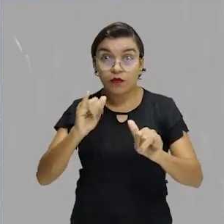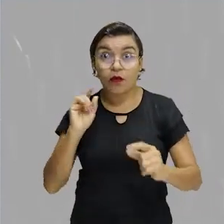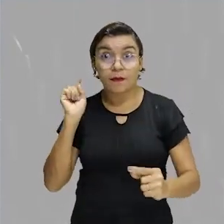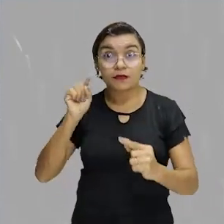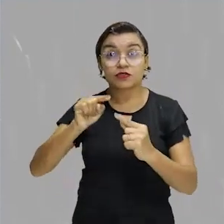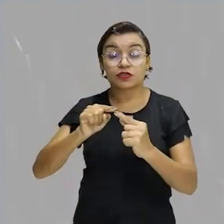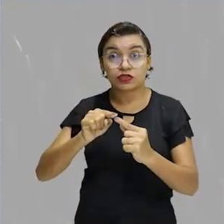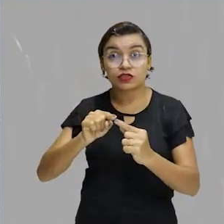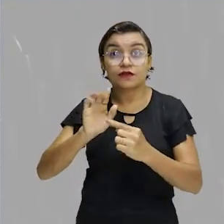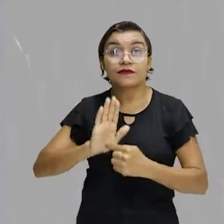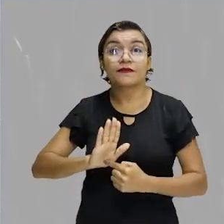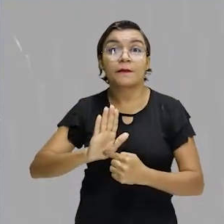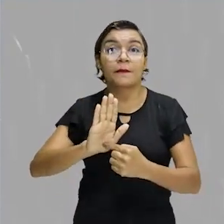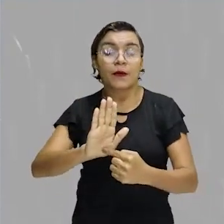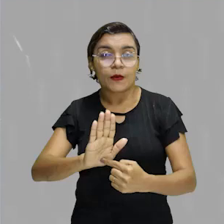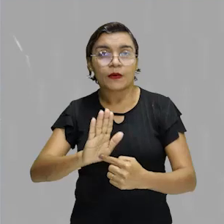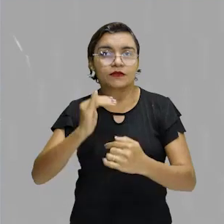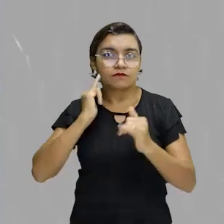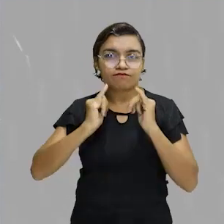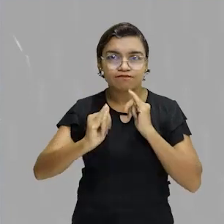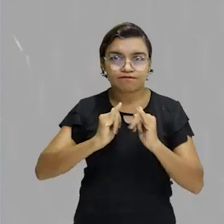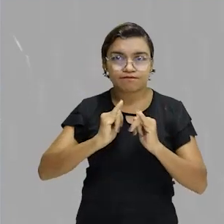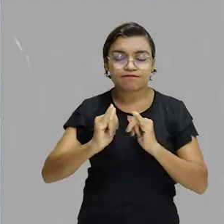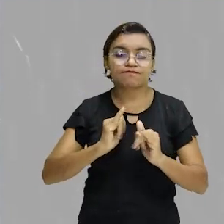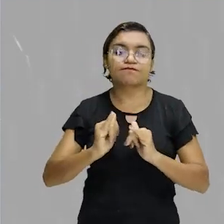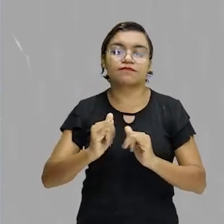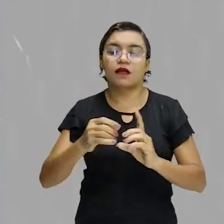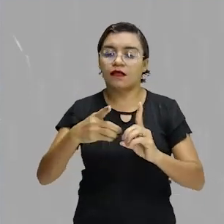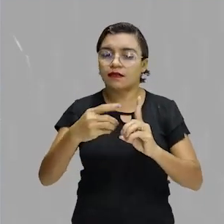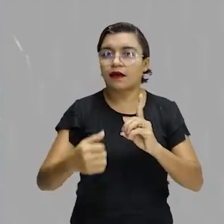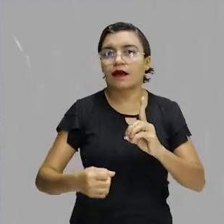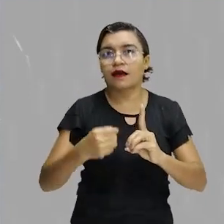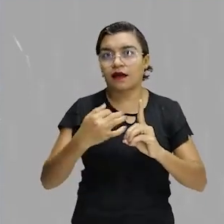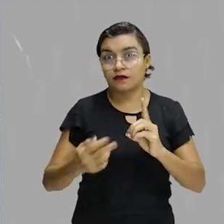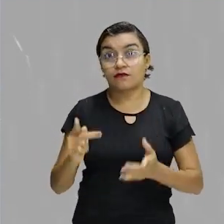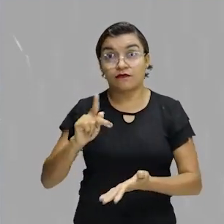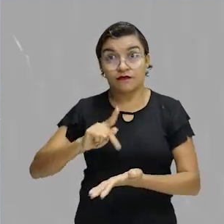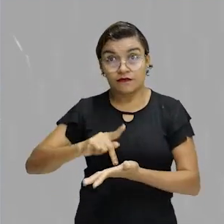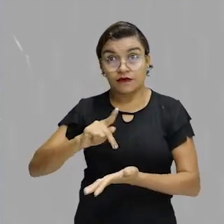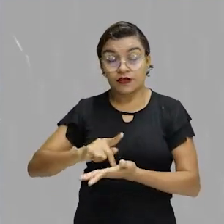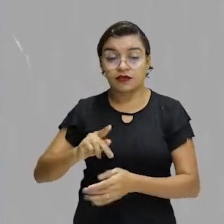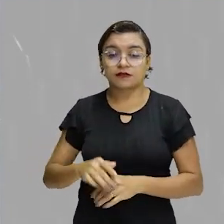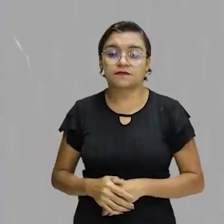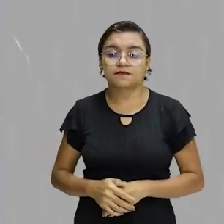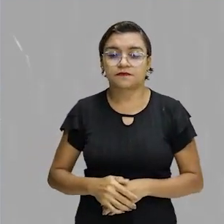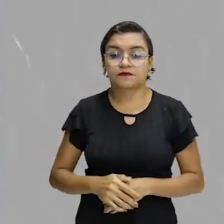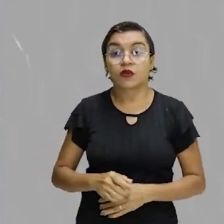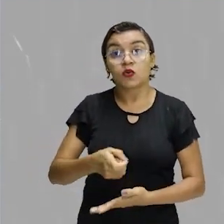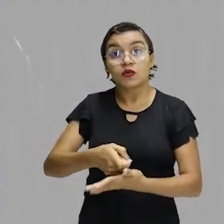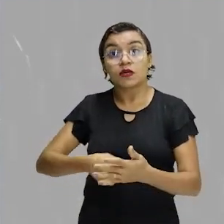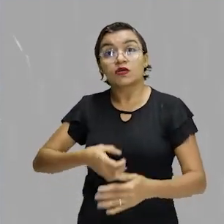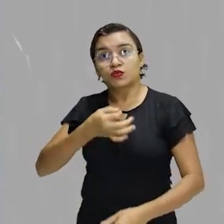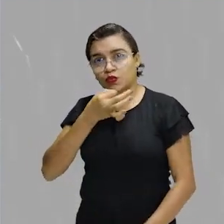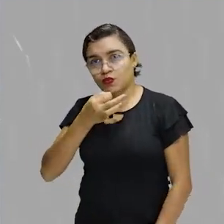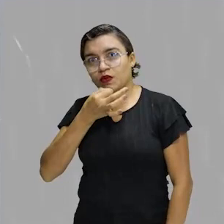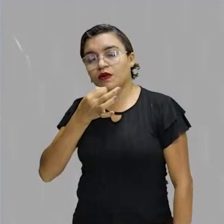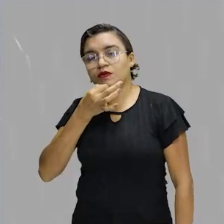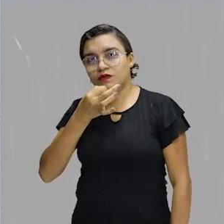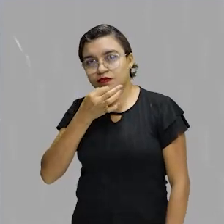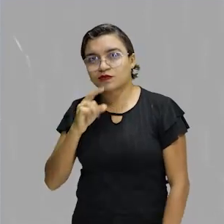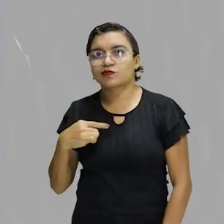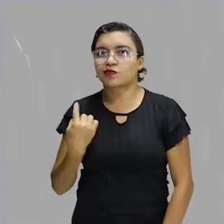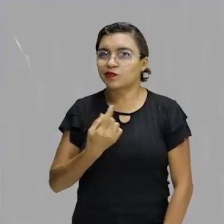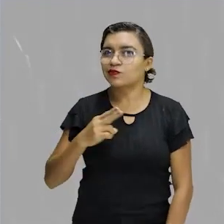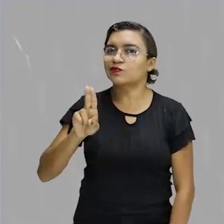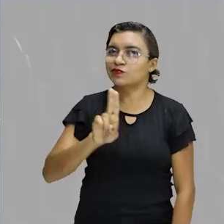objetivo expor ou informar a partir de dados, de fatos. O texto argumentativo é o que a gente mais discute hoje